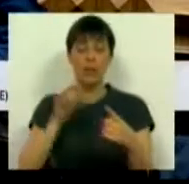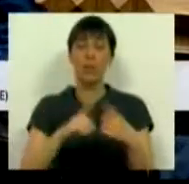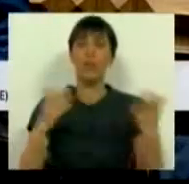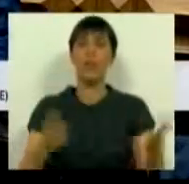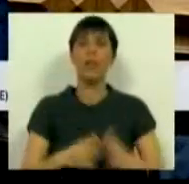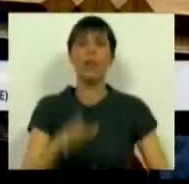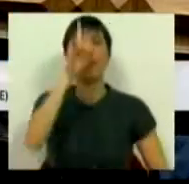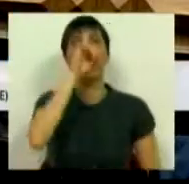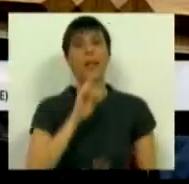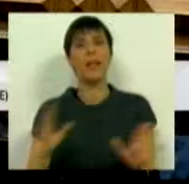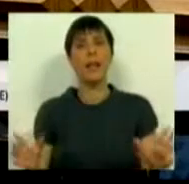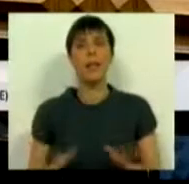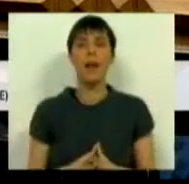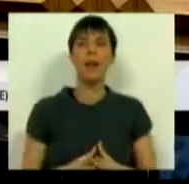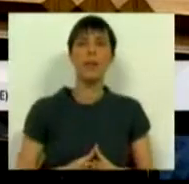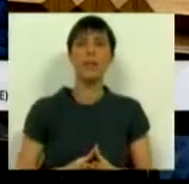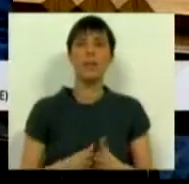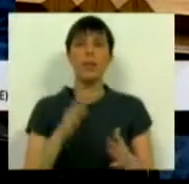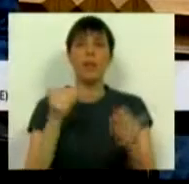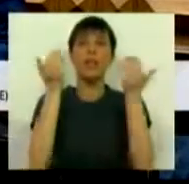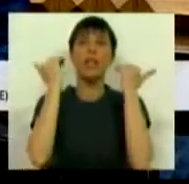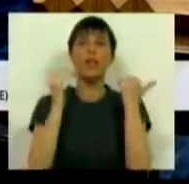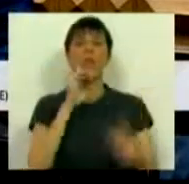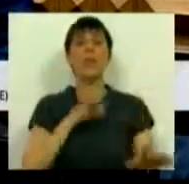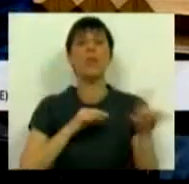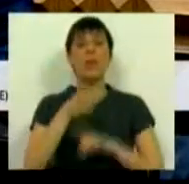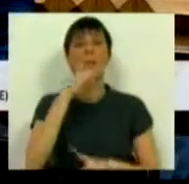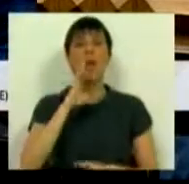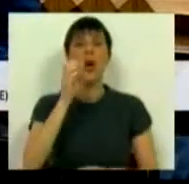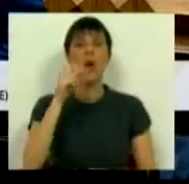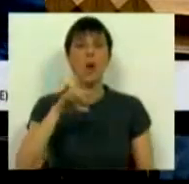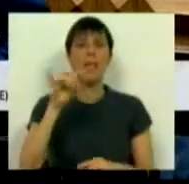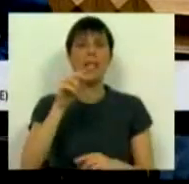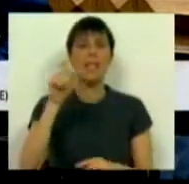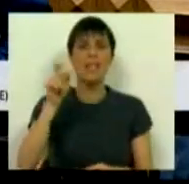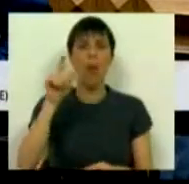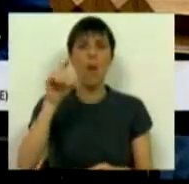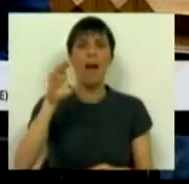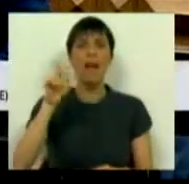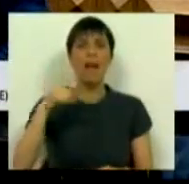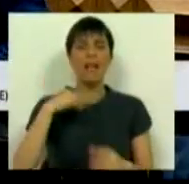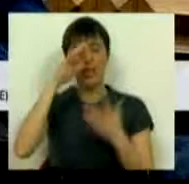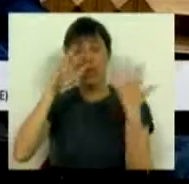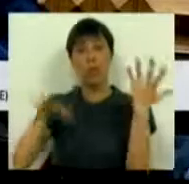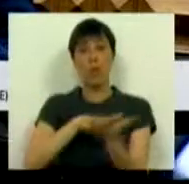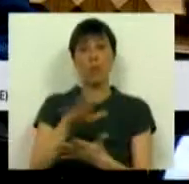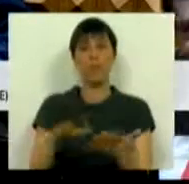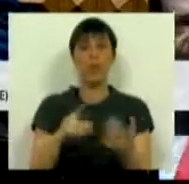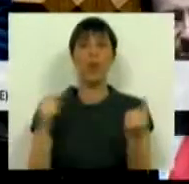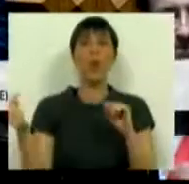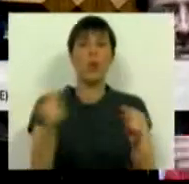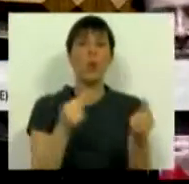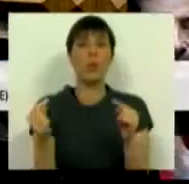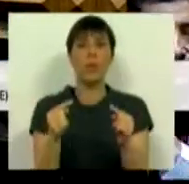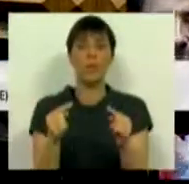propósito, lembrar ou informar a Sra. Deputada Conceição Caldeira de que, se confundir o debate